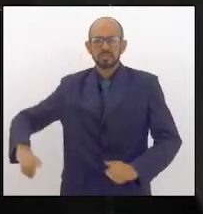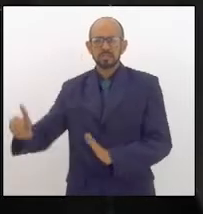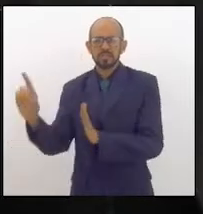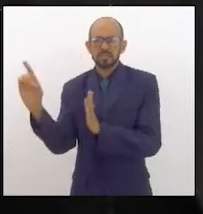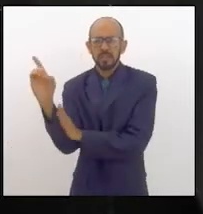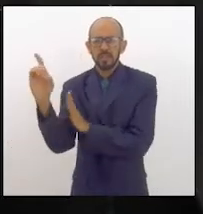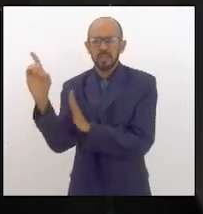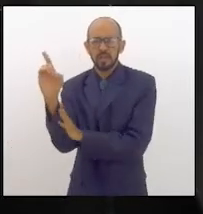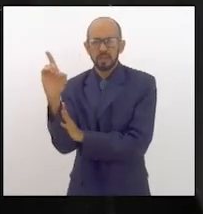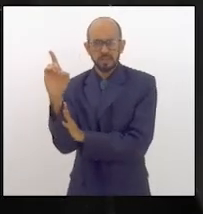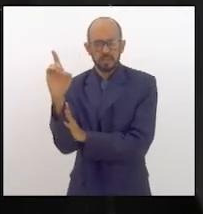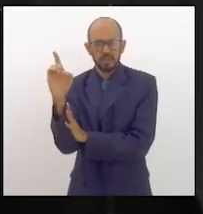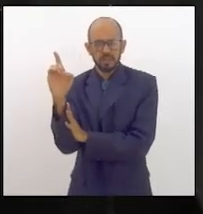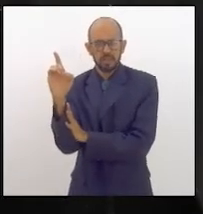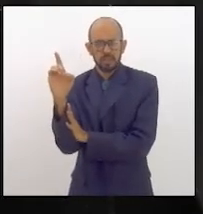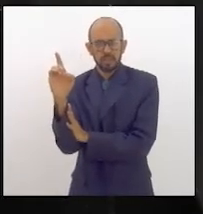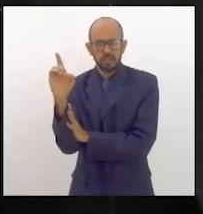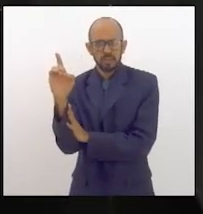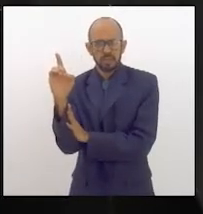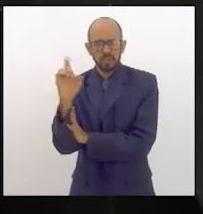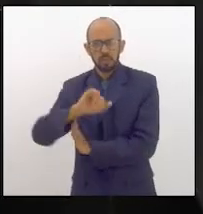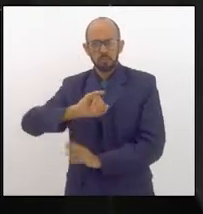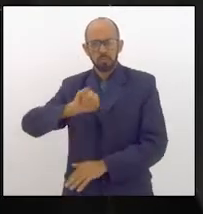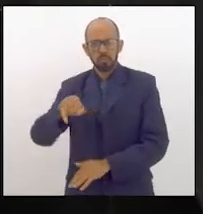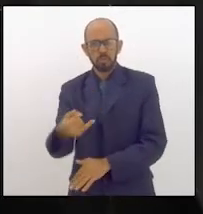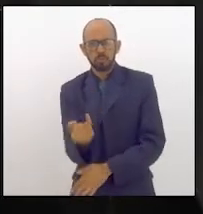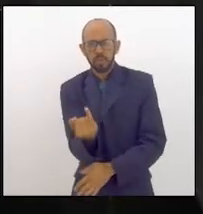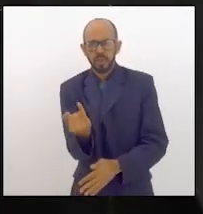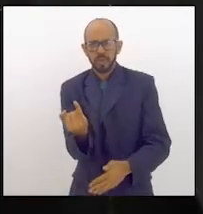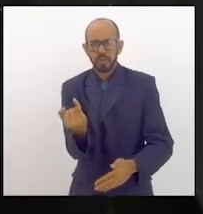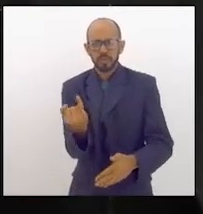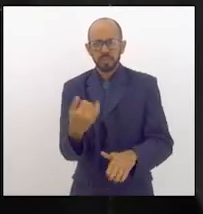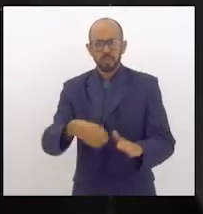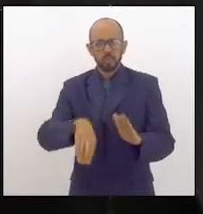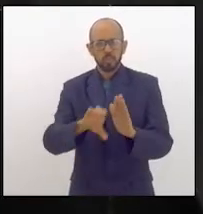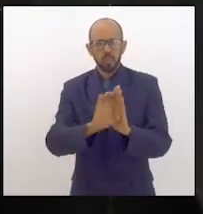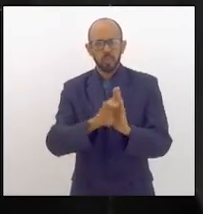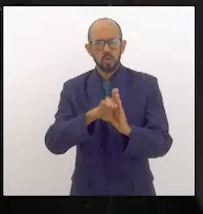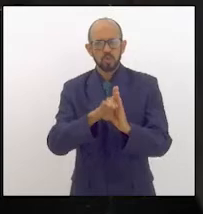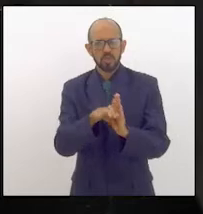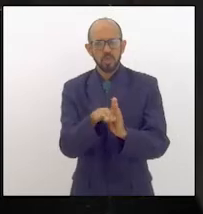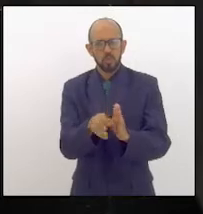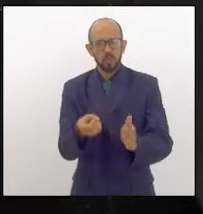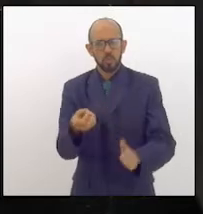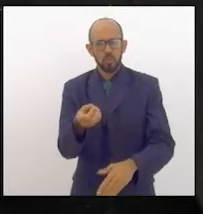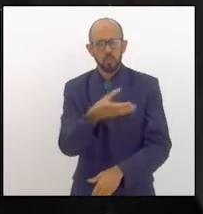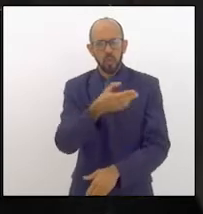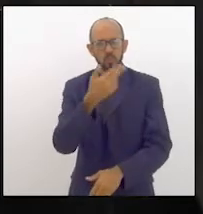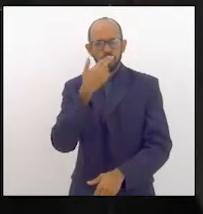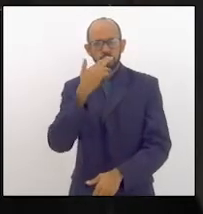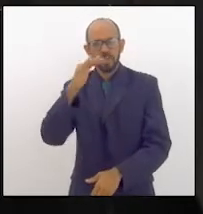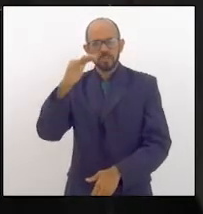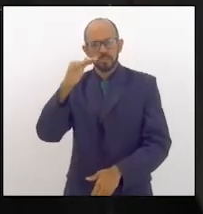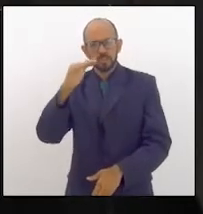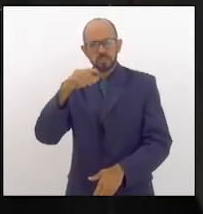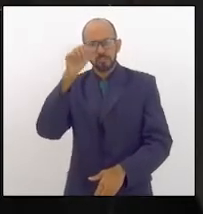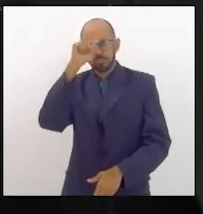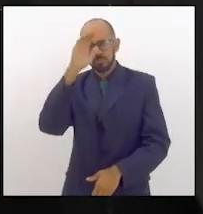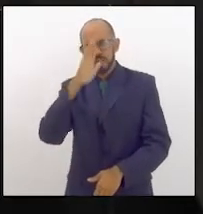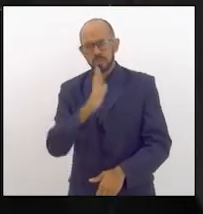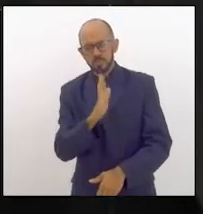que esposa é princípios do neofascismo do Brasil para sair do debate